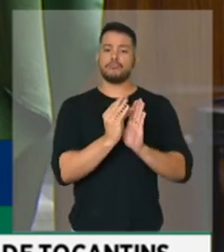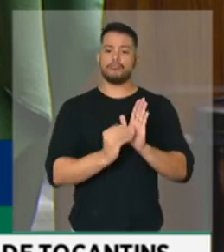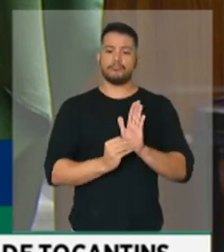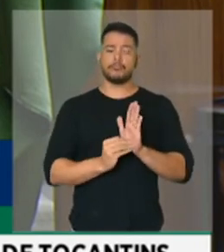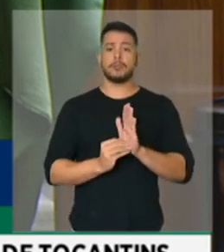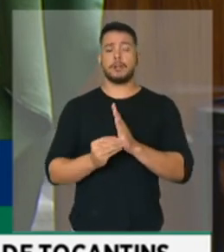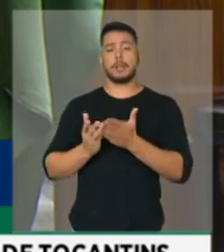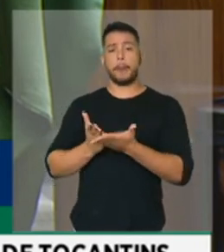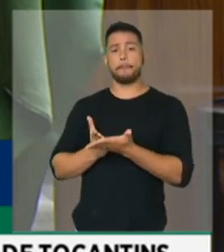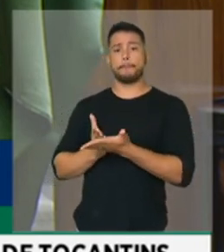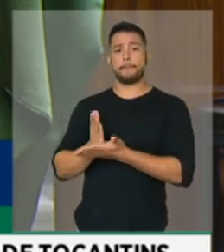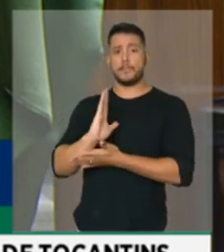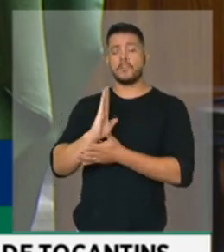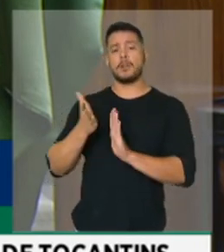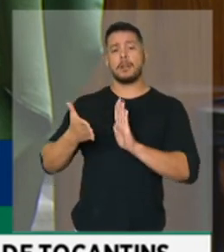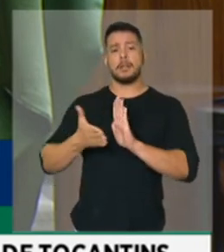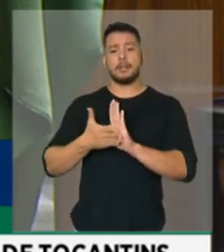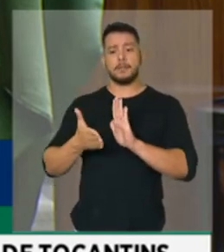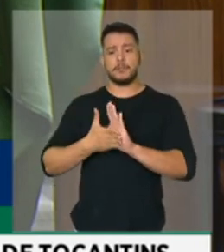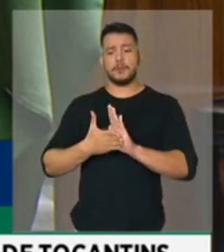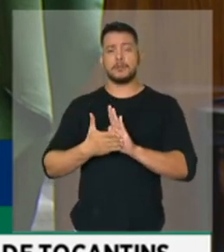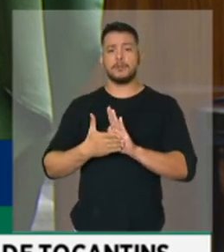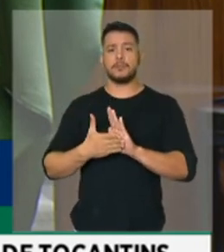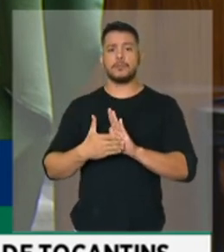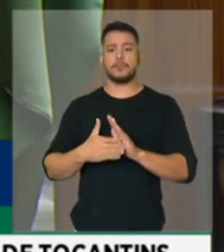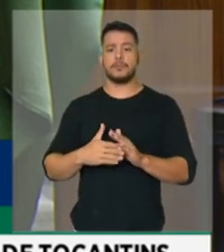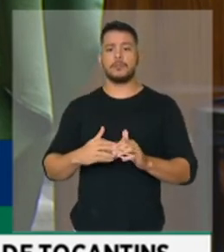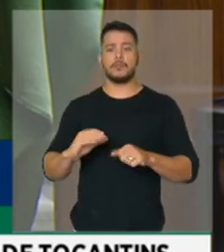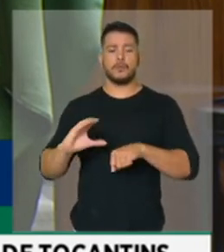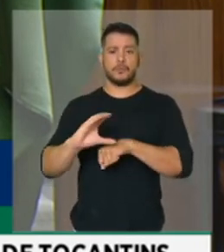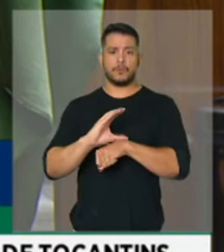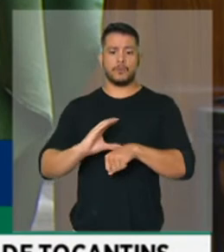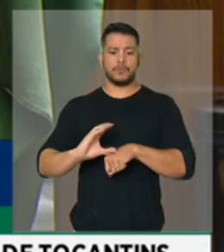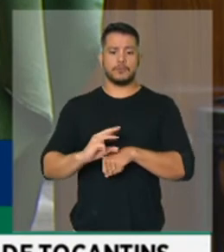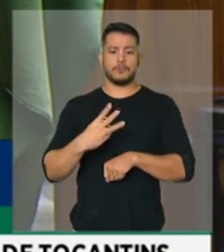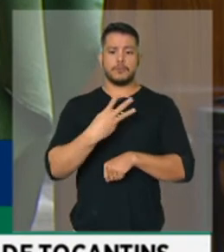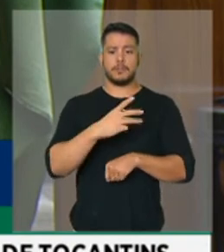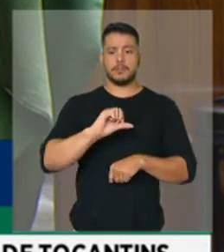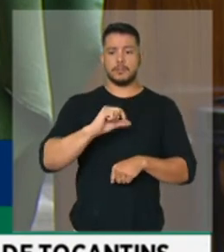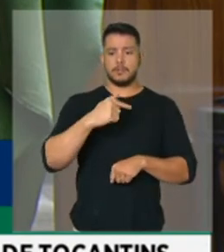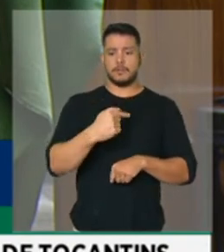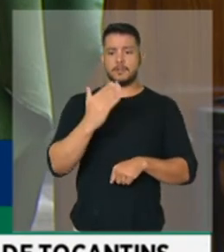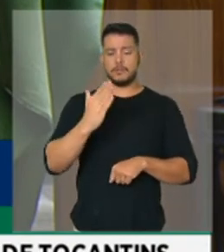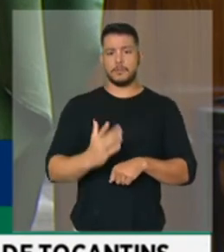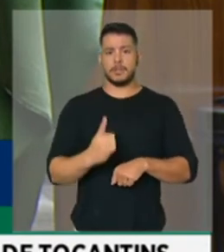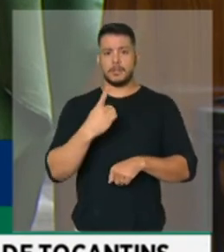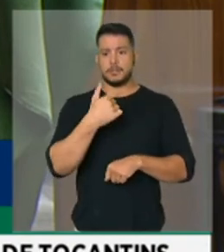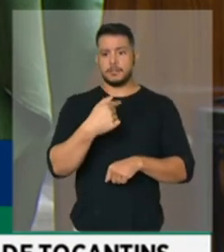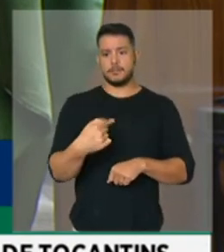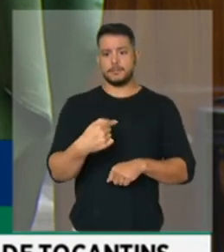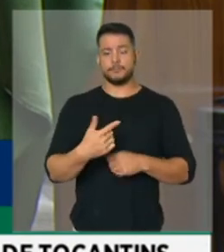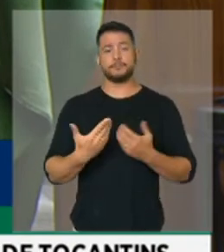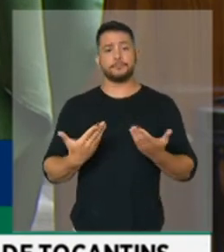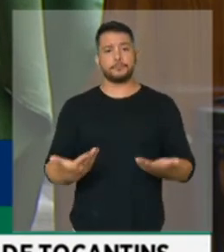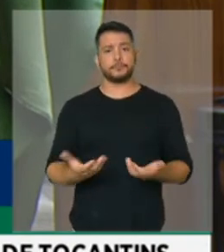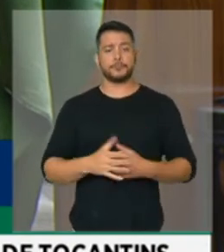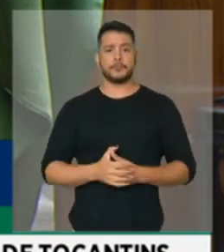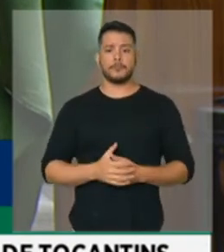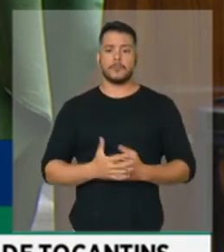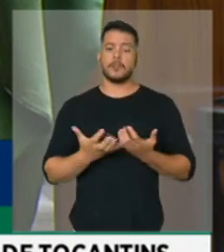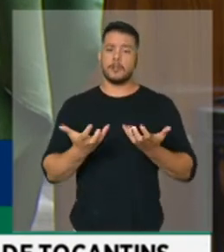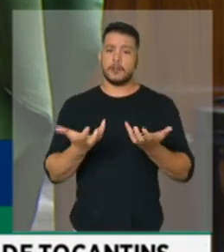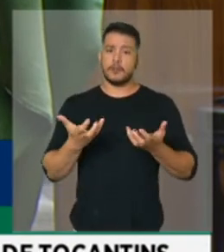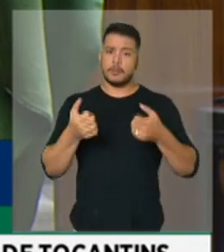aprovação da proposta de emenda constitucional número 397/2017. Eu quero trazer aqui a tranquilidade aos